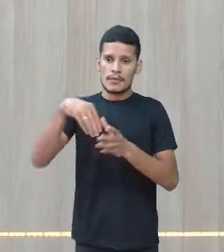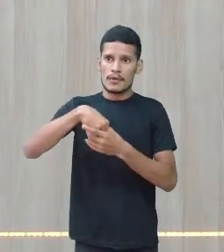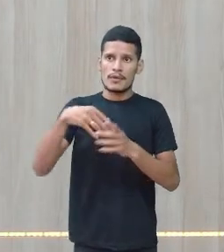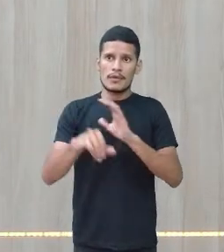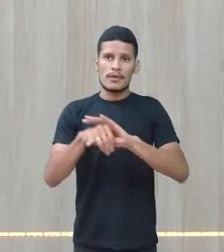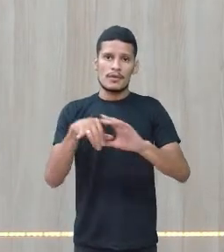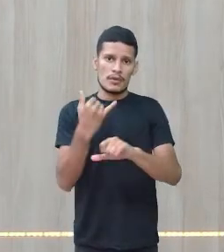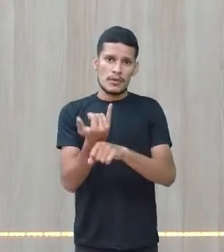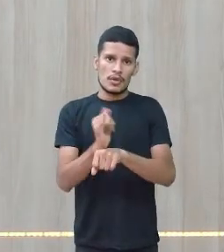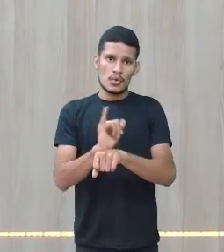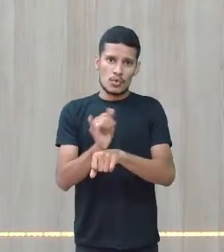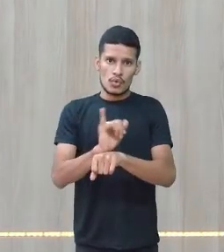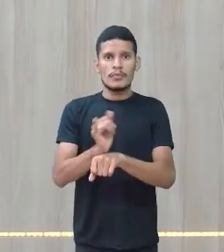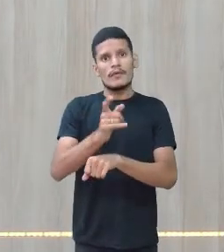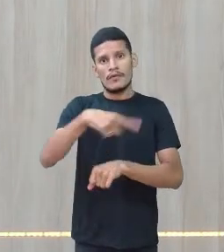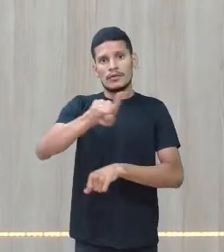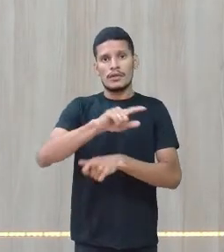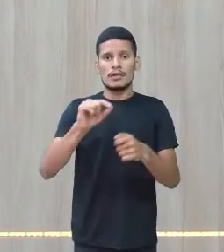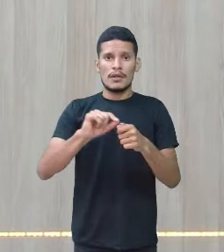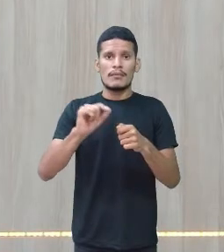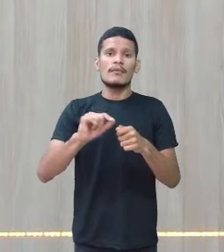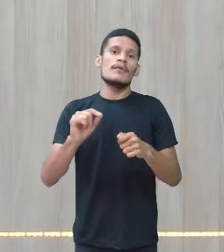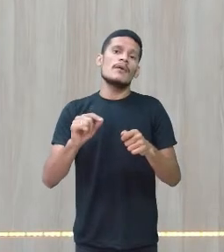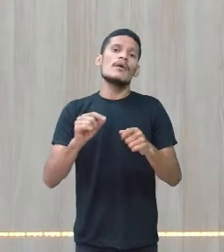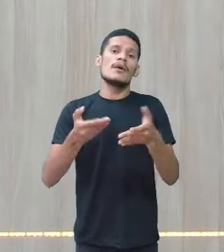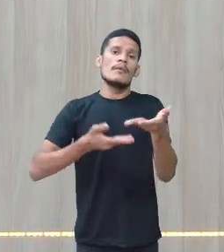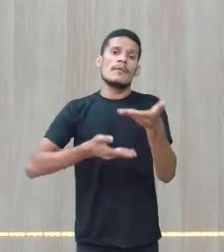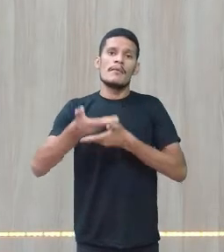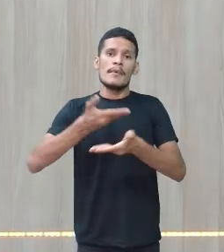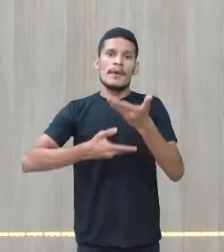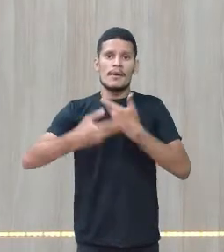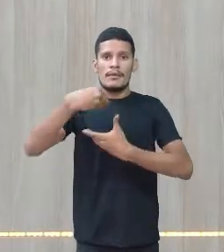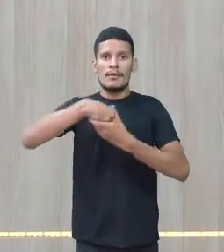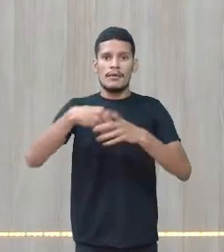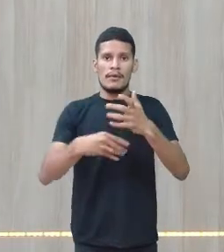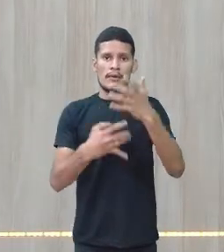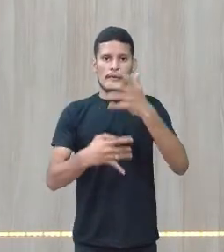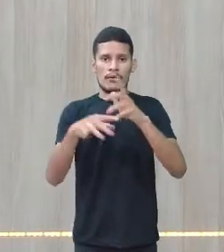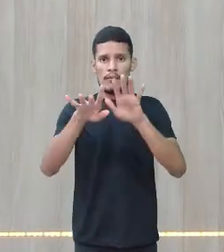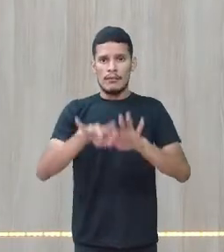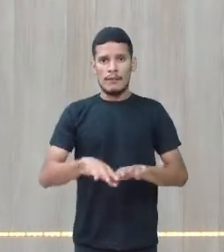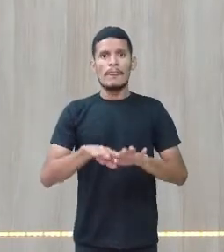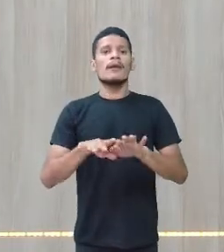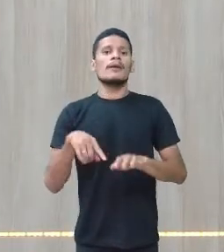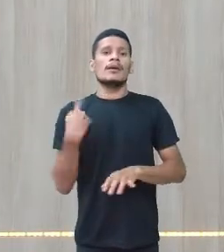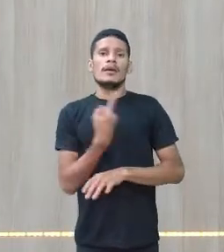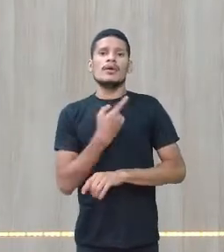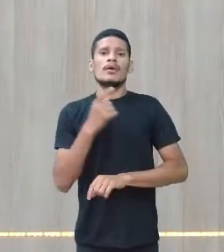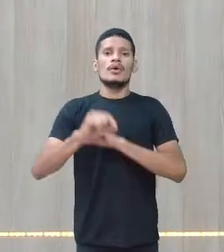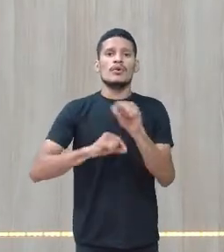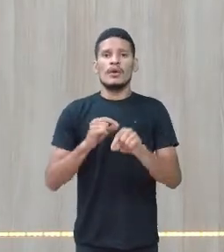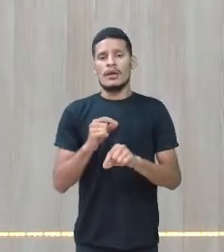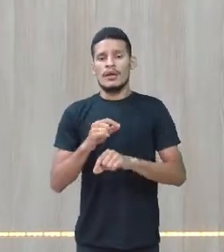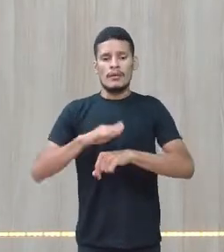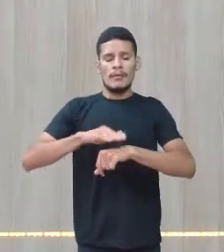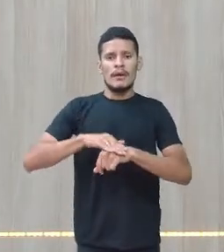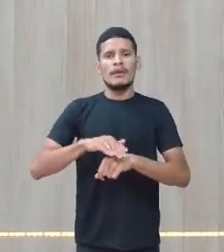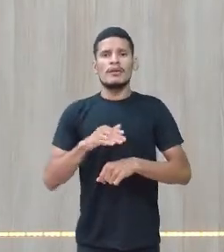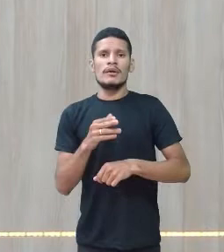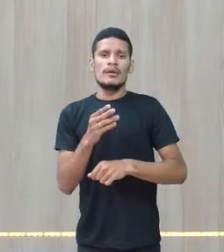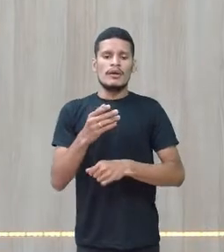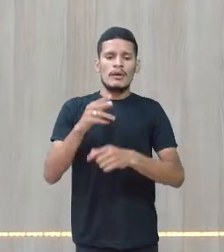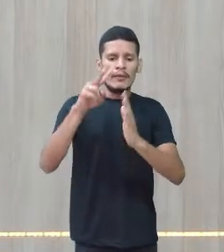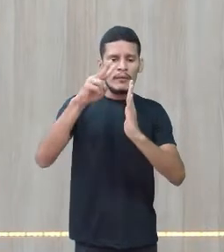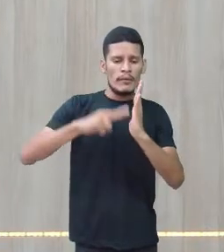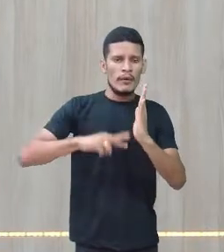também vocês poderão fazer a interação, deixa lá no chat e a gente... À medida do possível, a gente vai